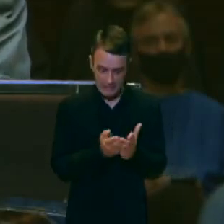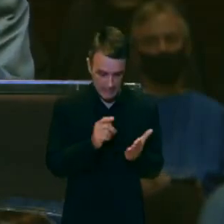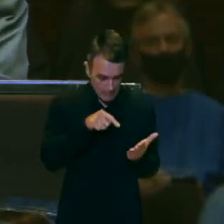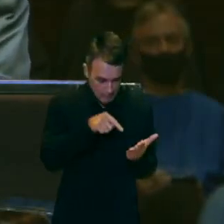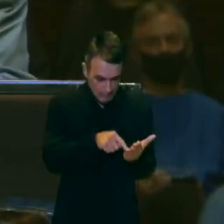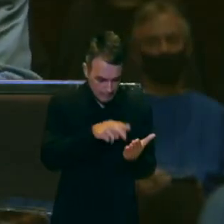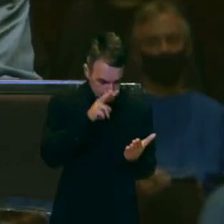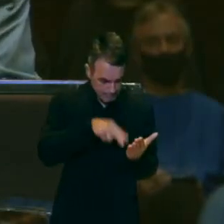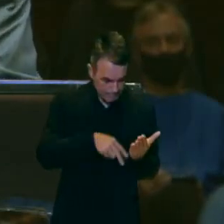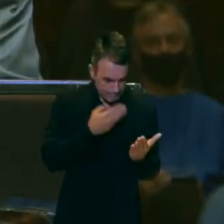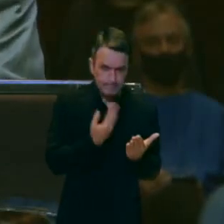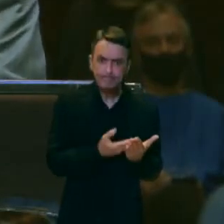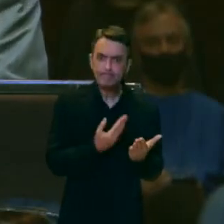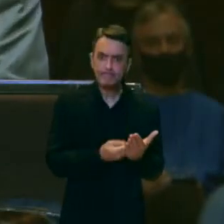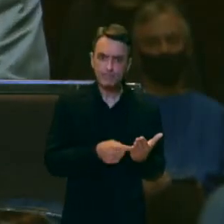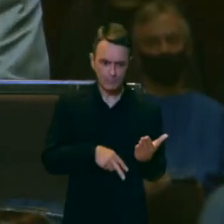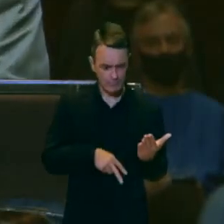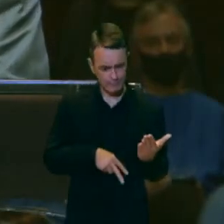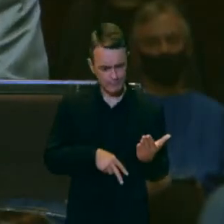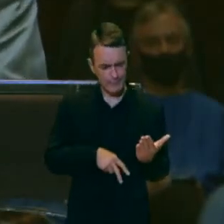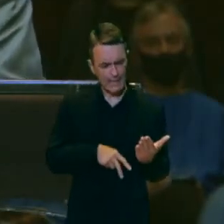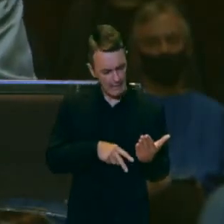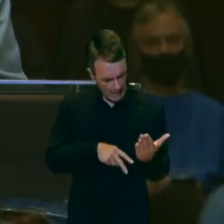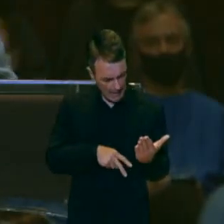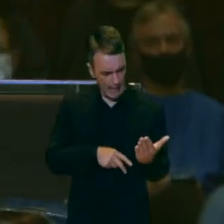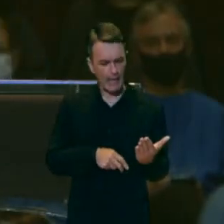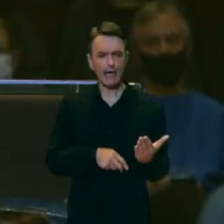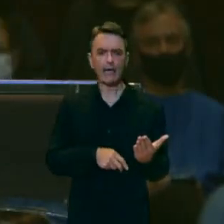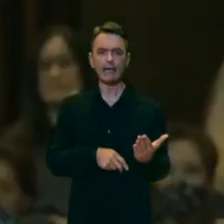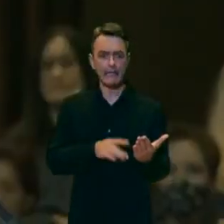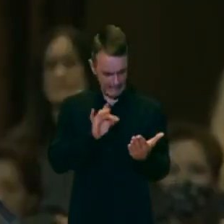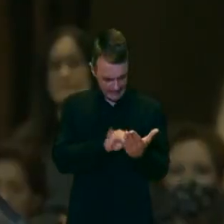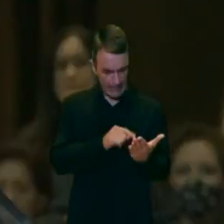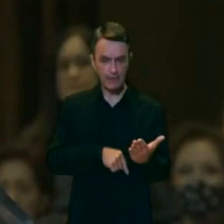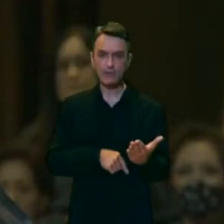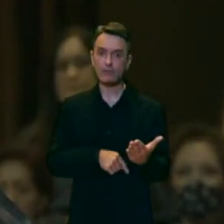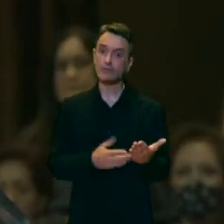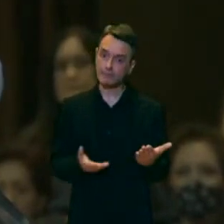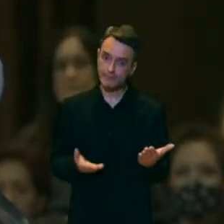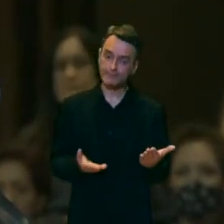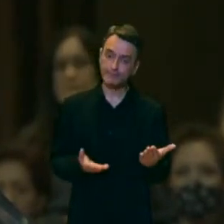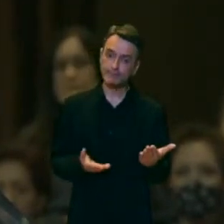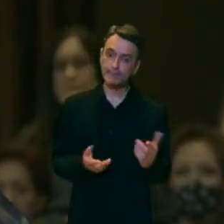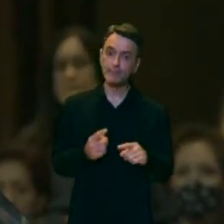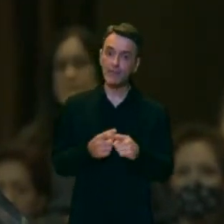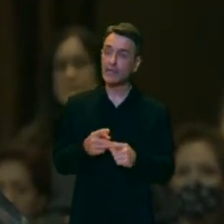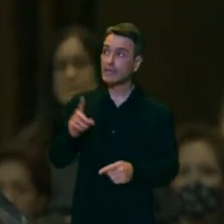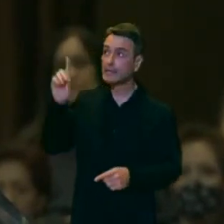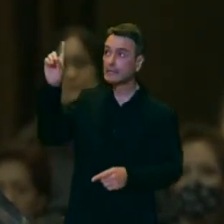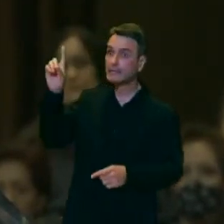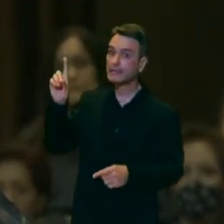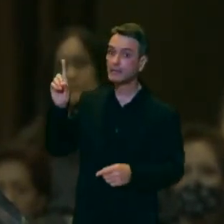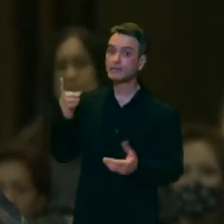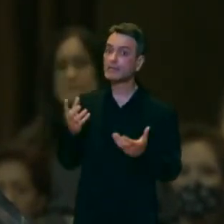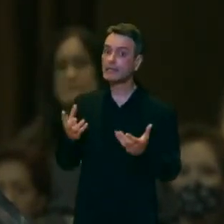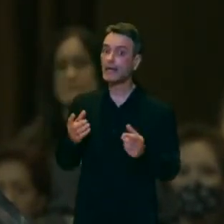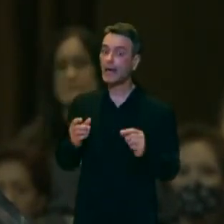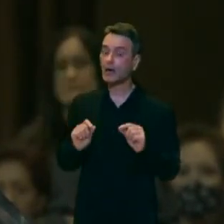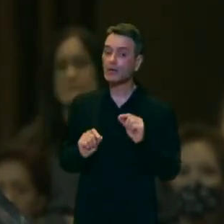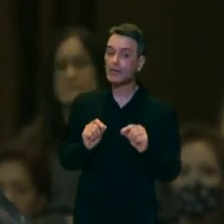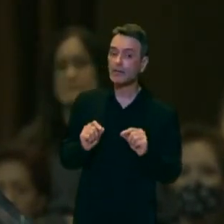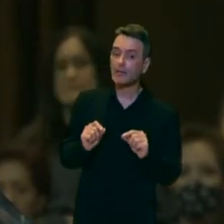falando, confira o que você tem ouvido, porque Deus quer mexer na nossa